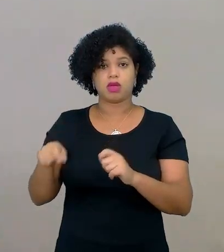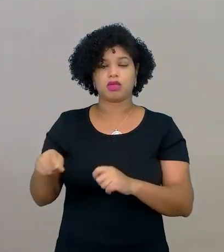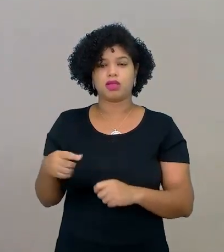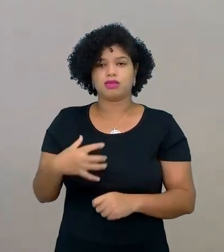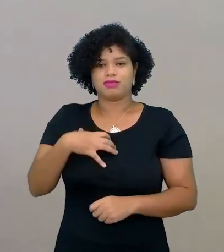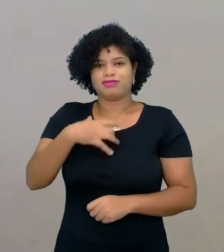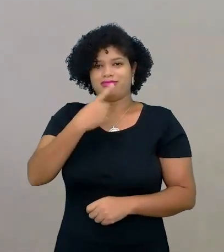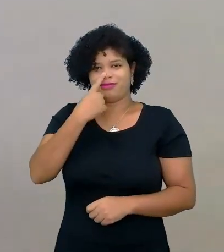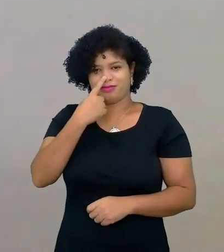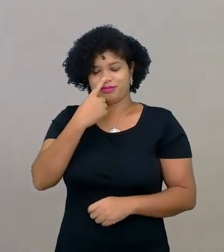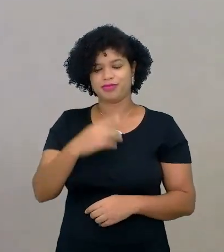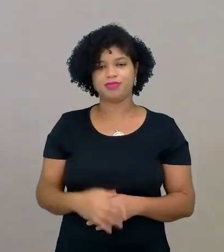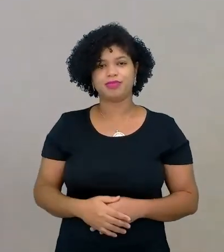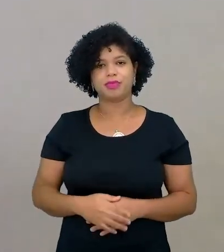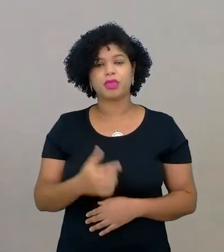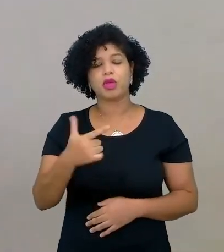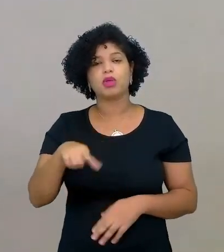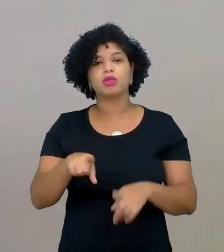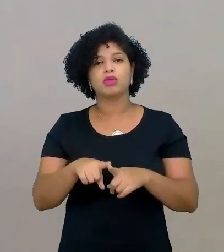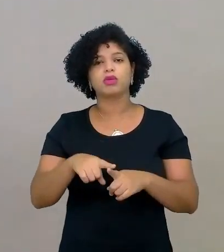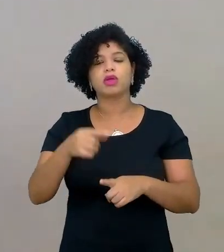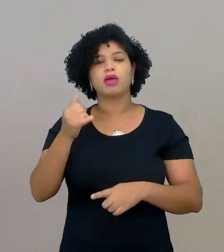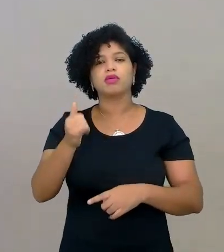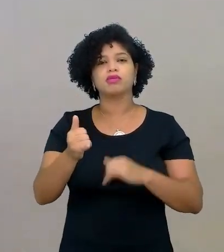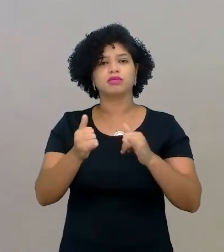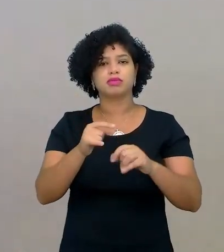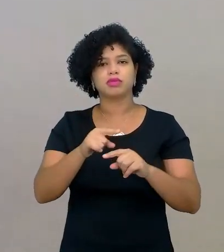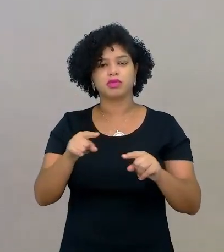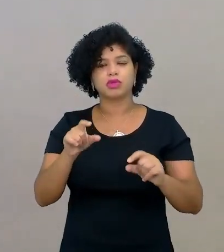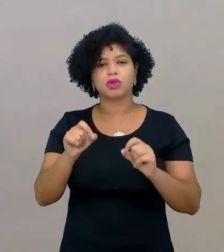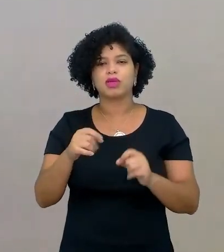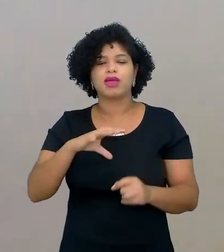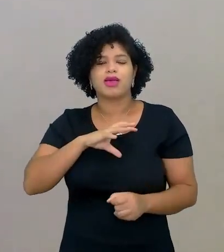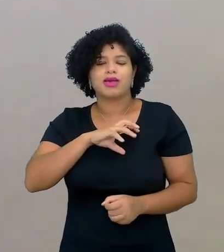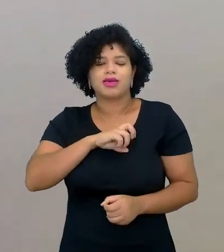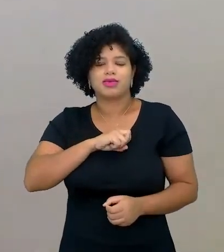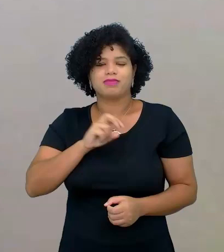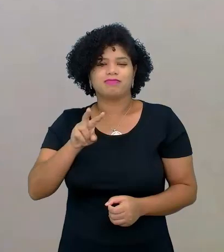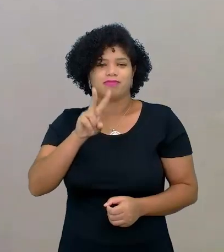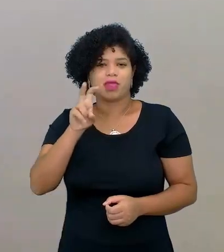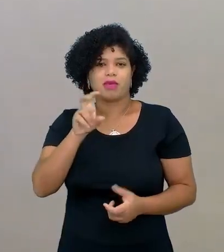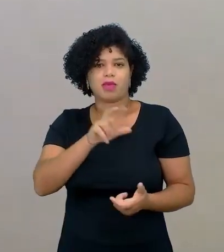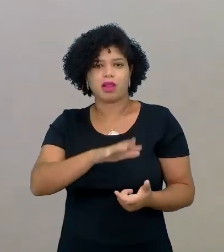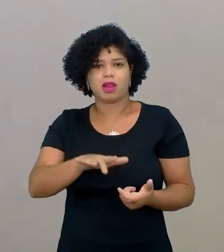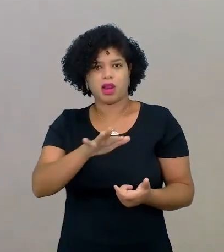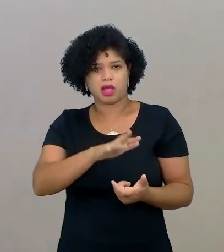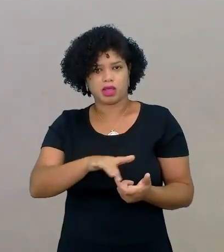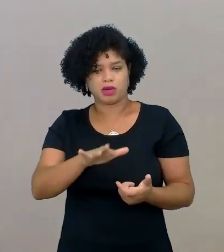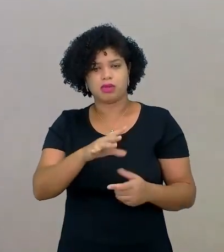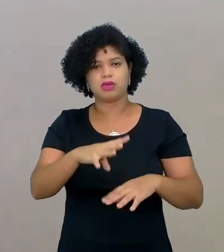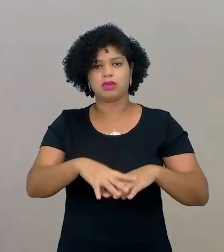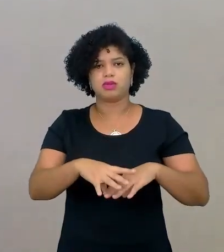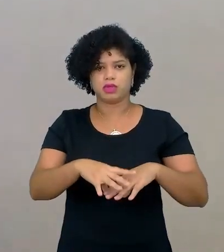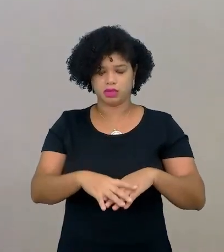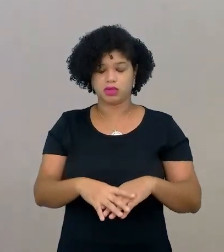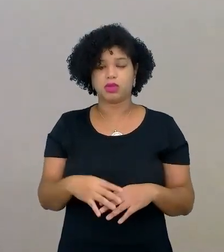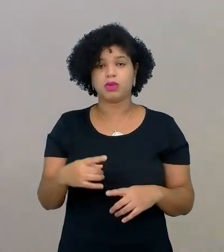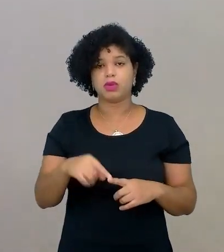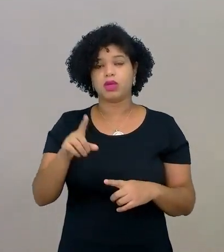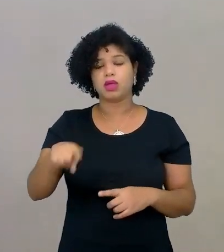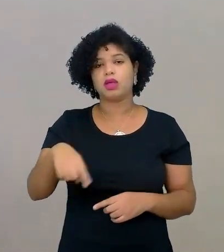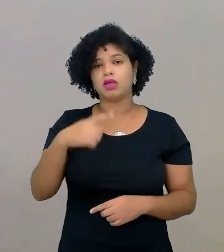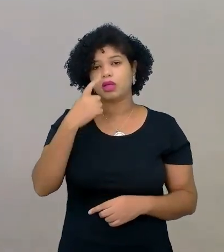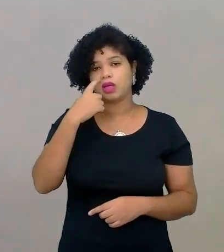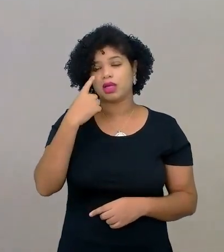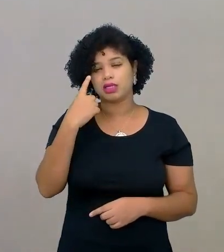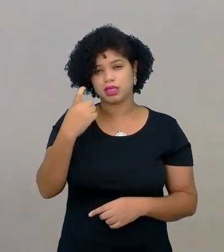mais. Outra coisa que eu falo para vocês é esse prazer que eu gosto de falar de letramento matemático, gente. Quando a gente fala de letramento, que interessante seria